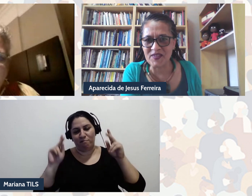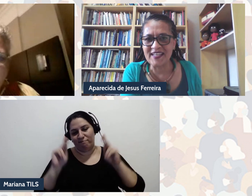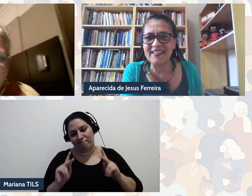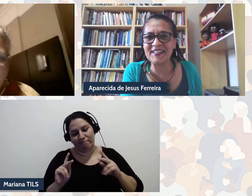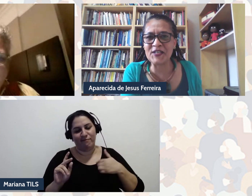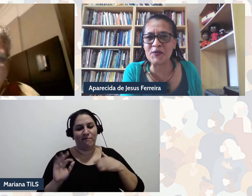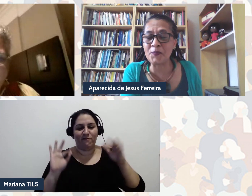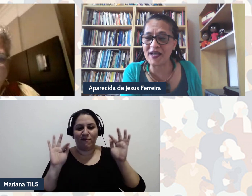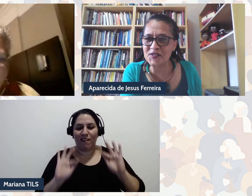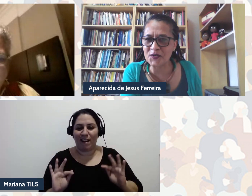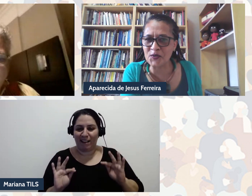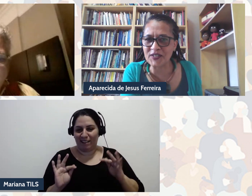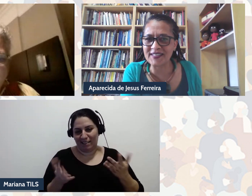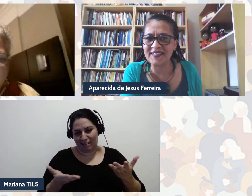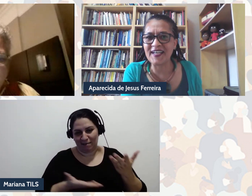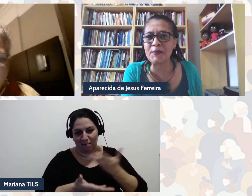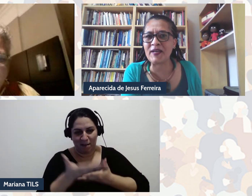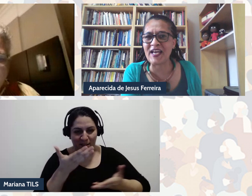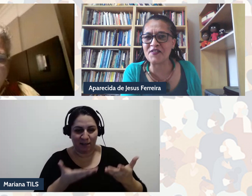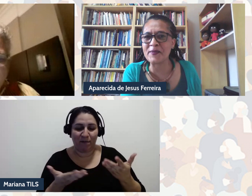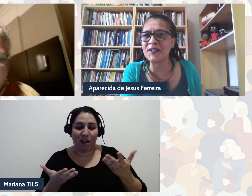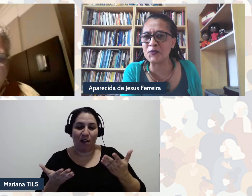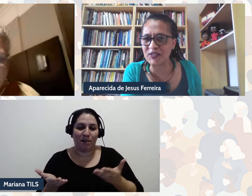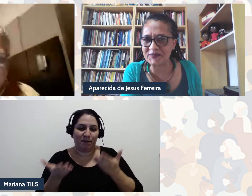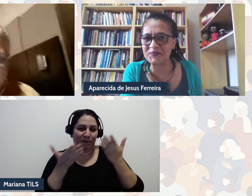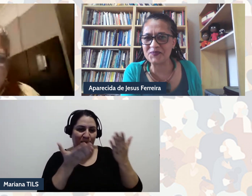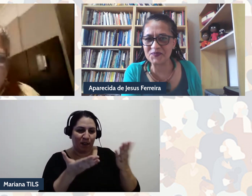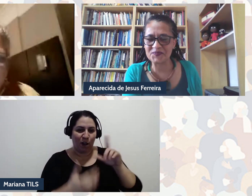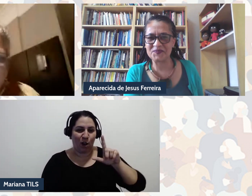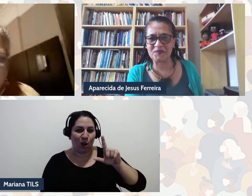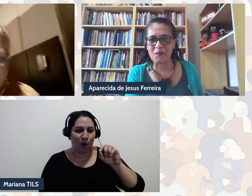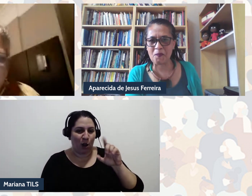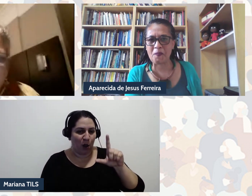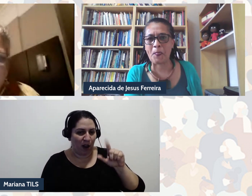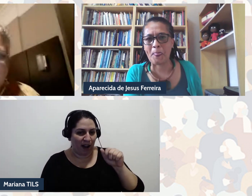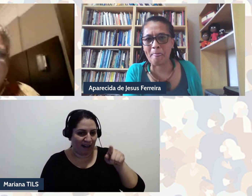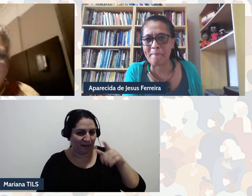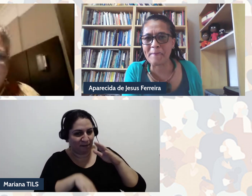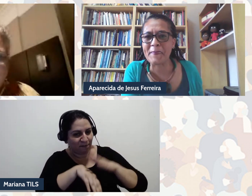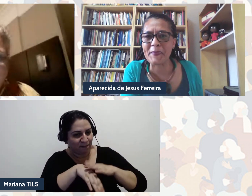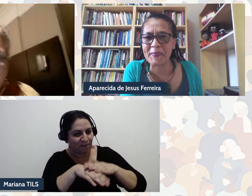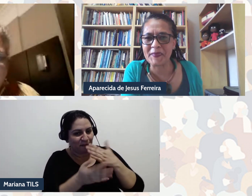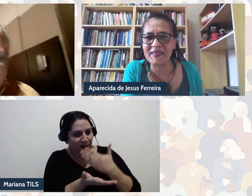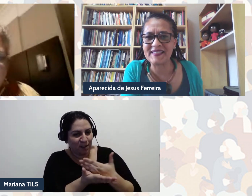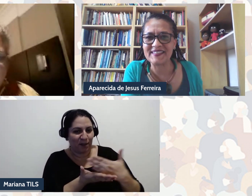mesa. Então, eu passo agora a palavra para a Lola.